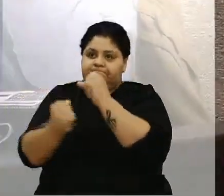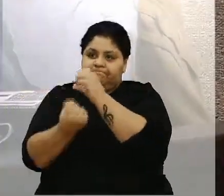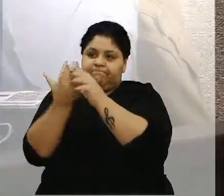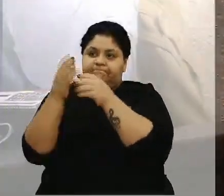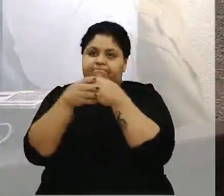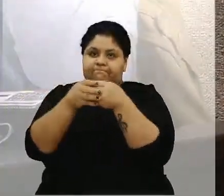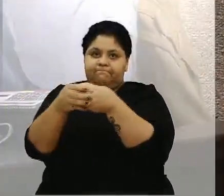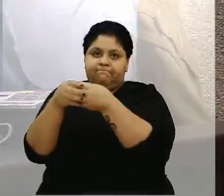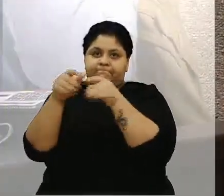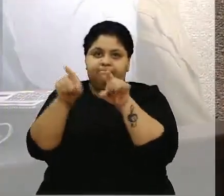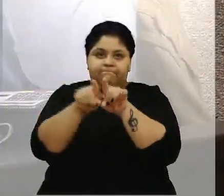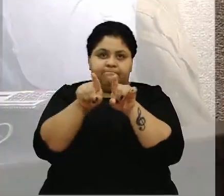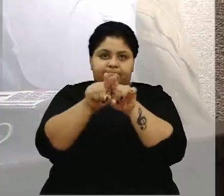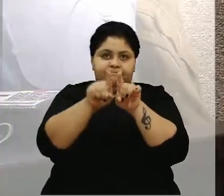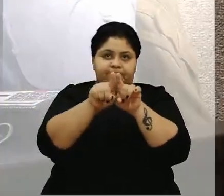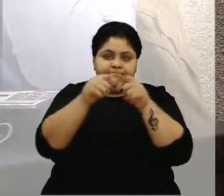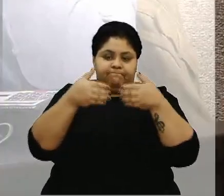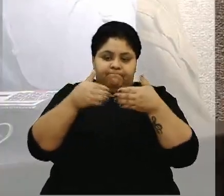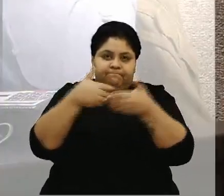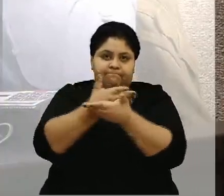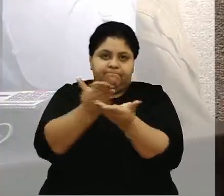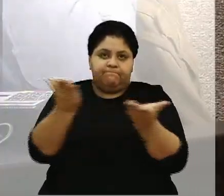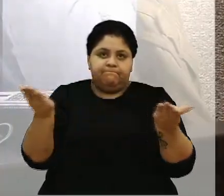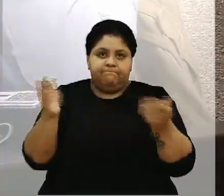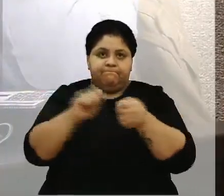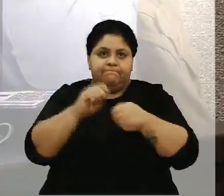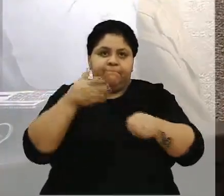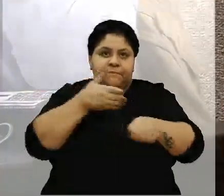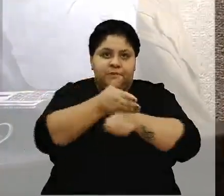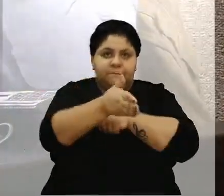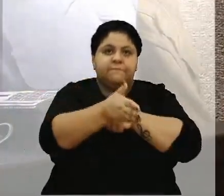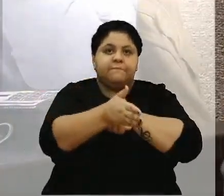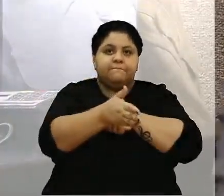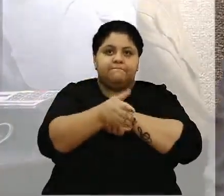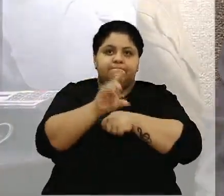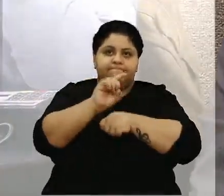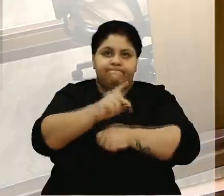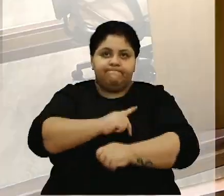frente e também me coloco à disposição para poder fazer parte da mesma. Era isso, presidente. Muito obrigado.